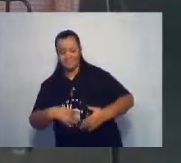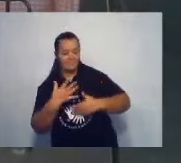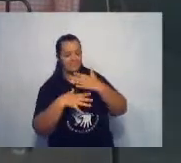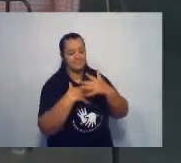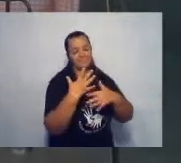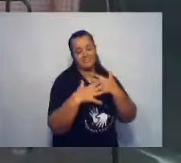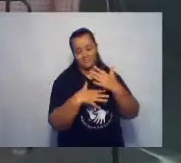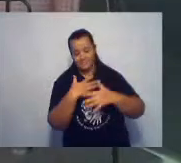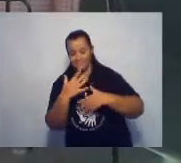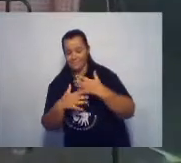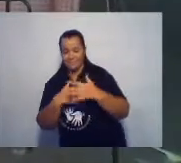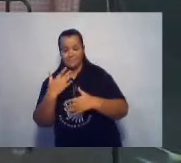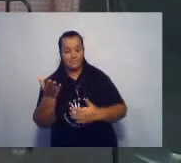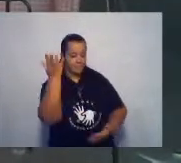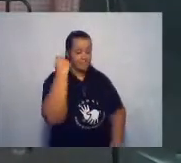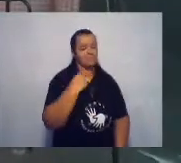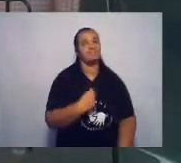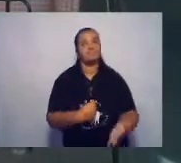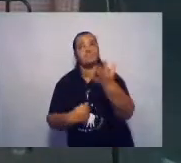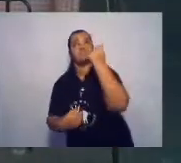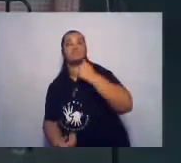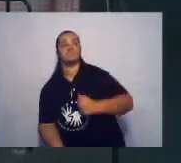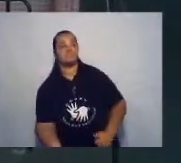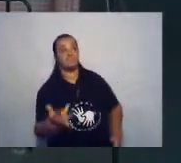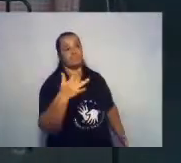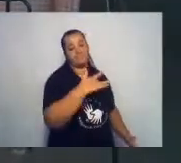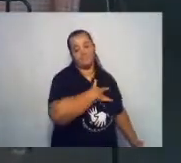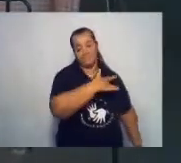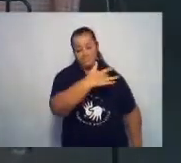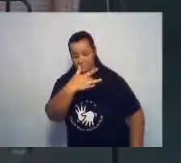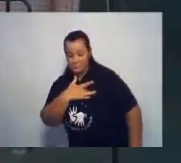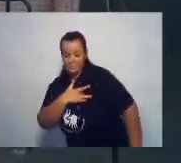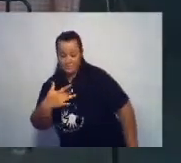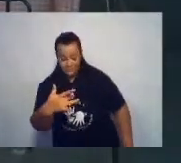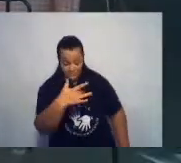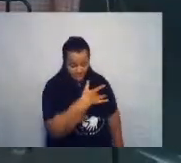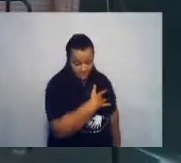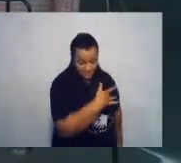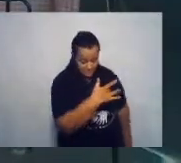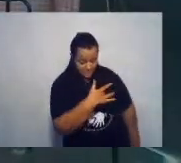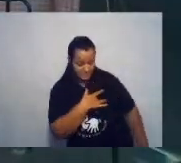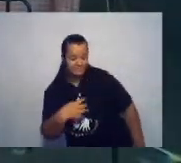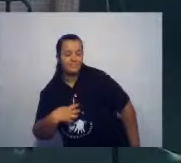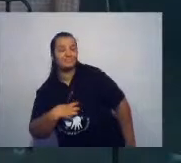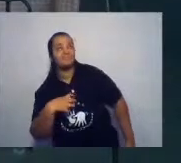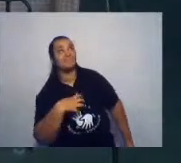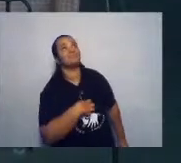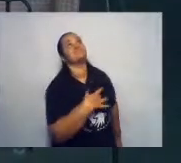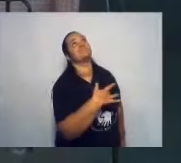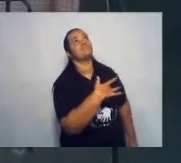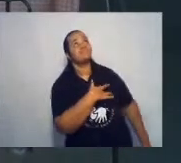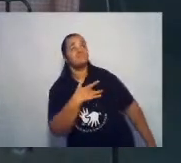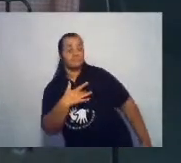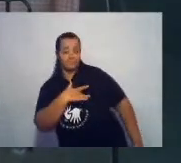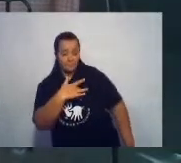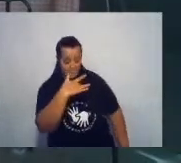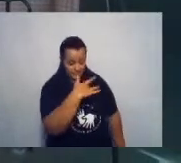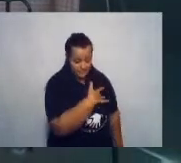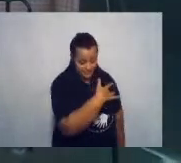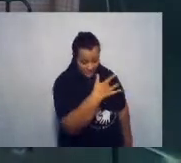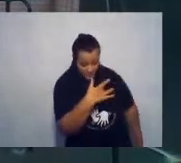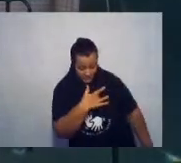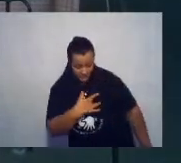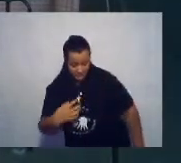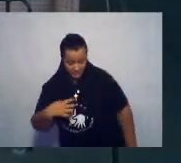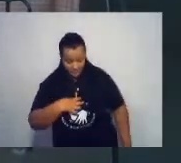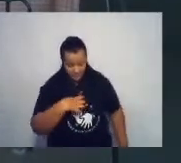certo, tamo junto e misturado. Vem, vem, vem. Apaixonadinha, você me deixou.